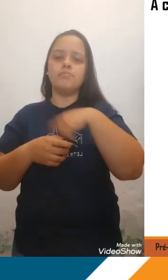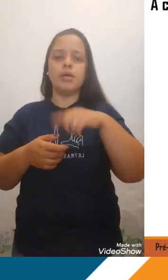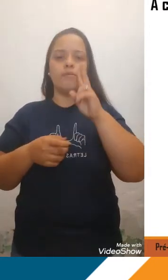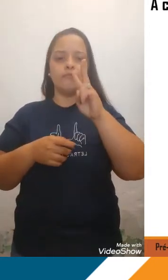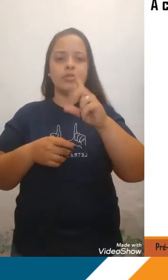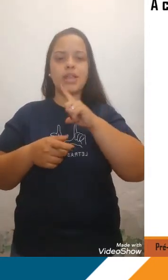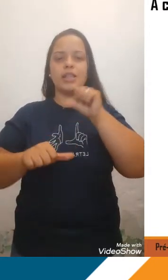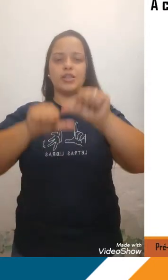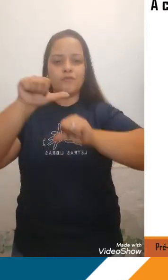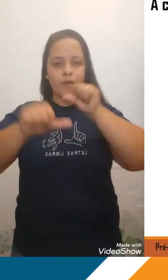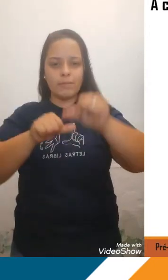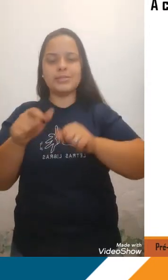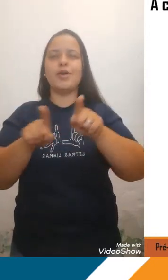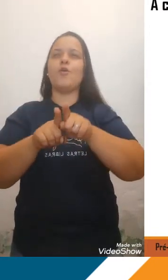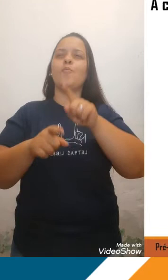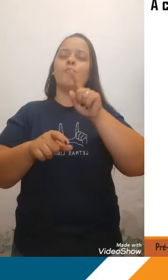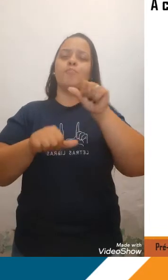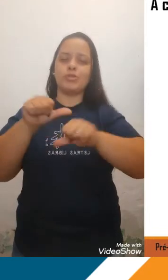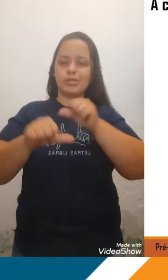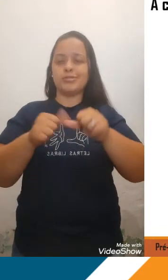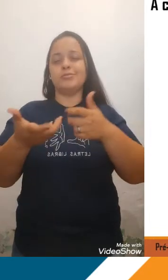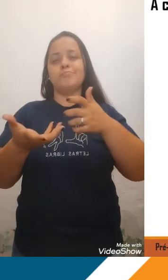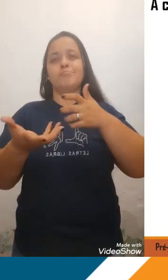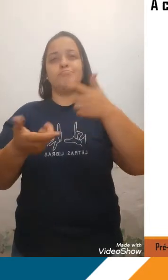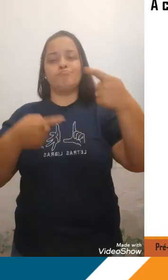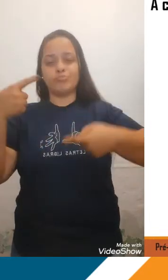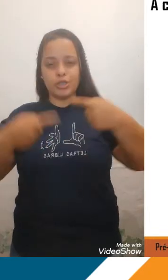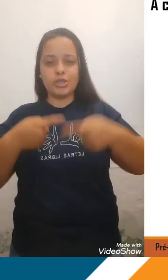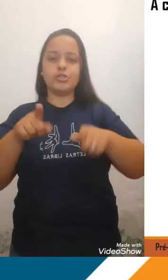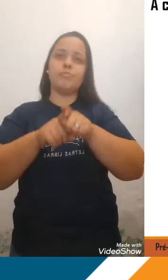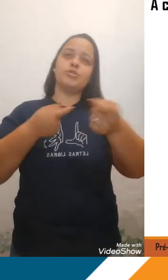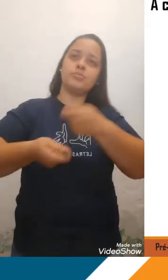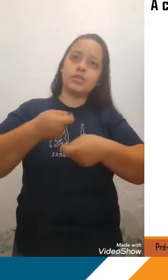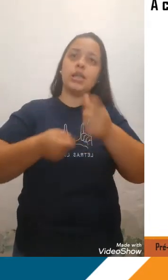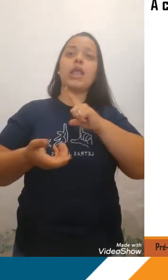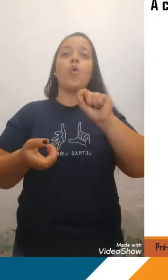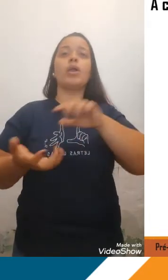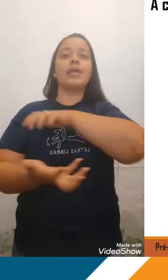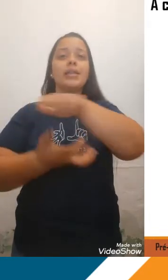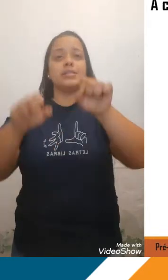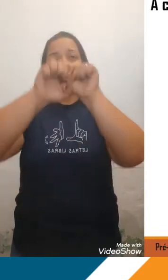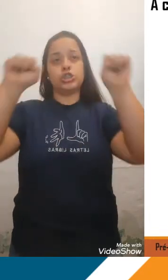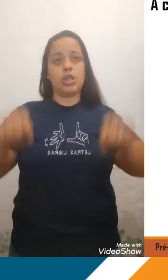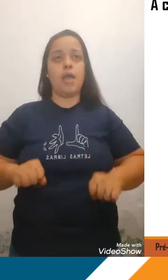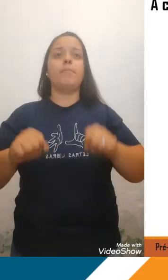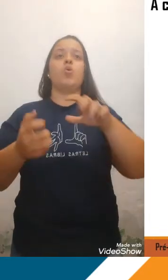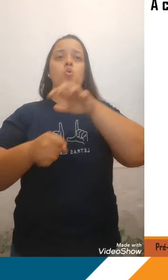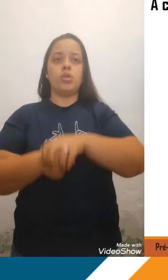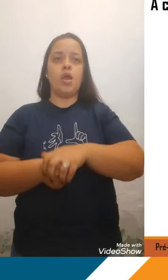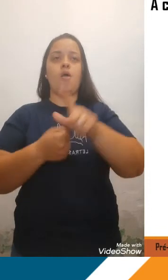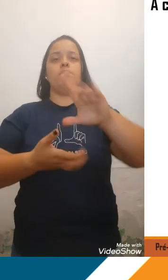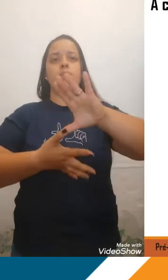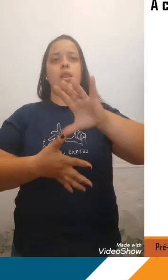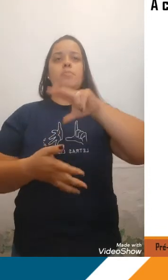de transformações e de mudanças políticas e administrativas, é gerada a crise do sistema colonial na América Portuguesa,